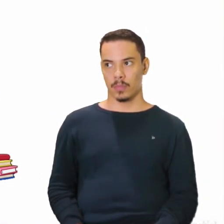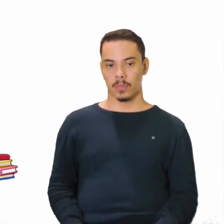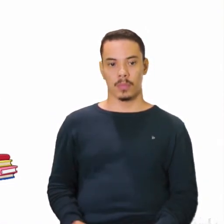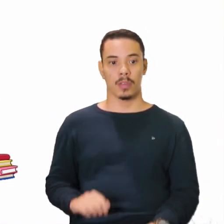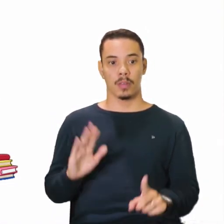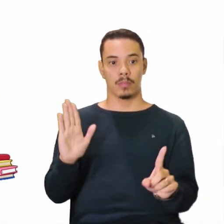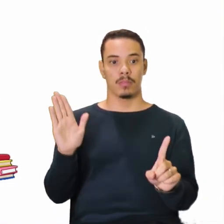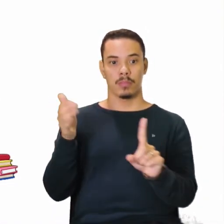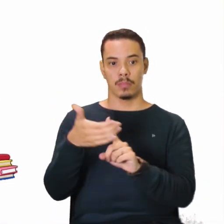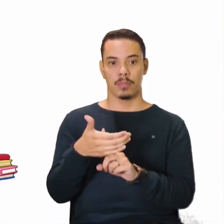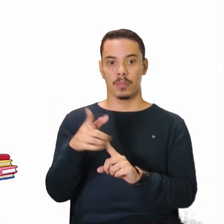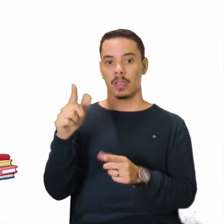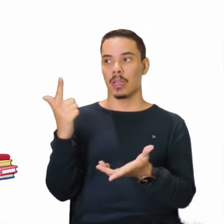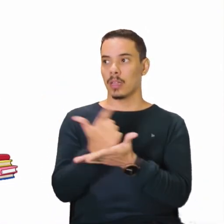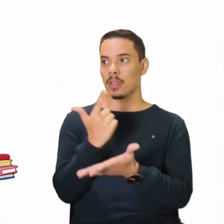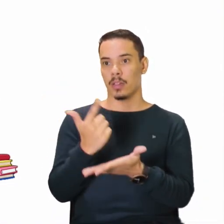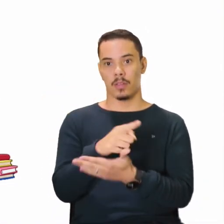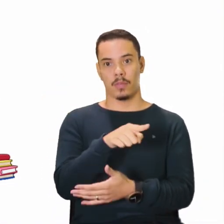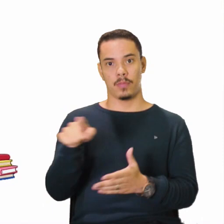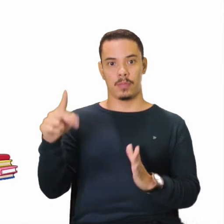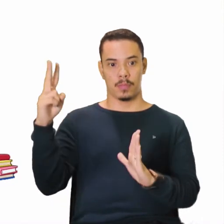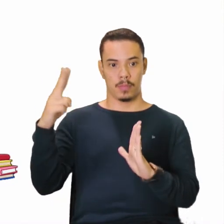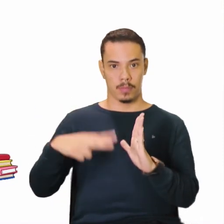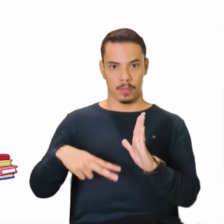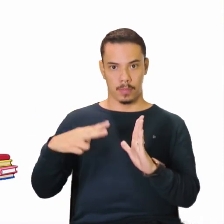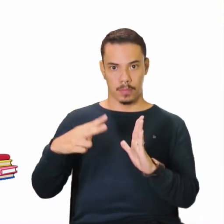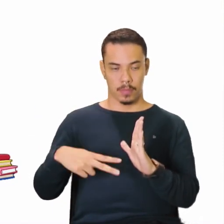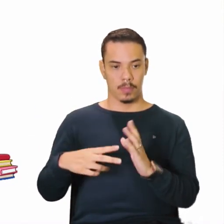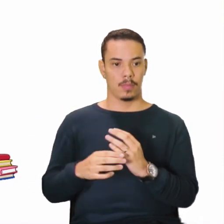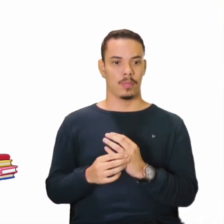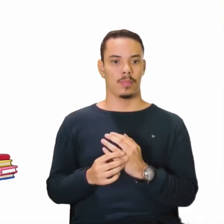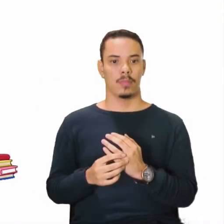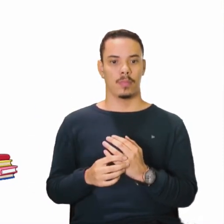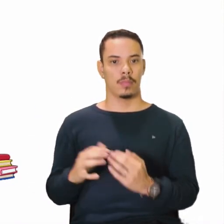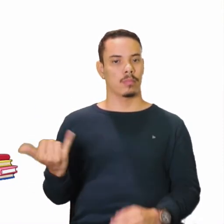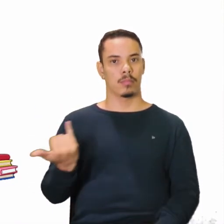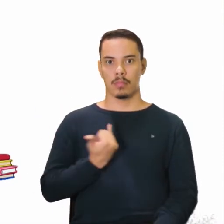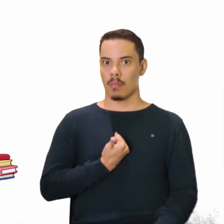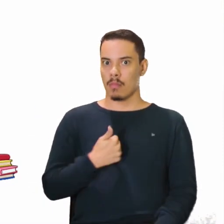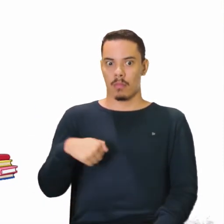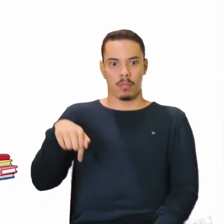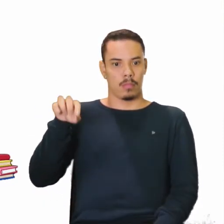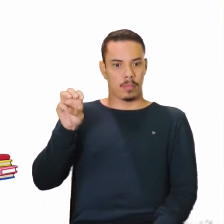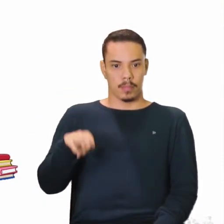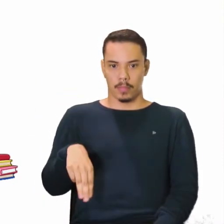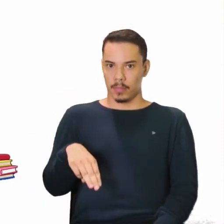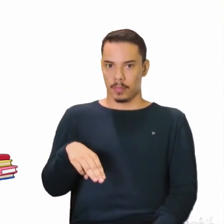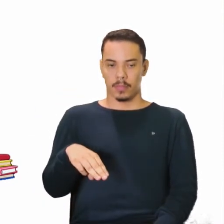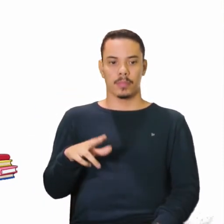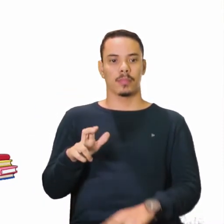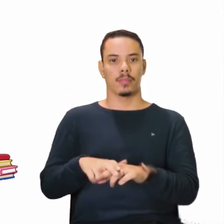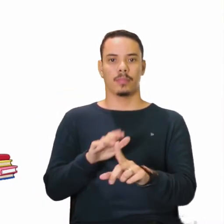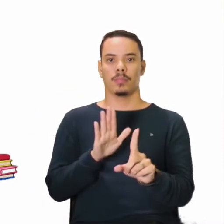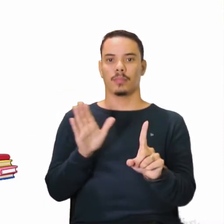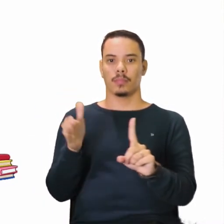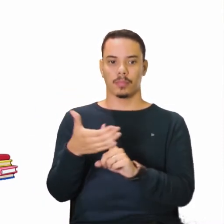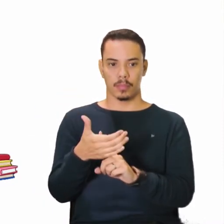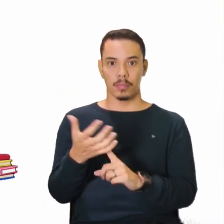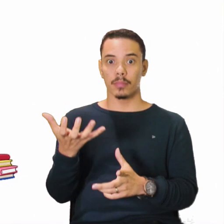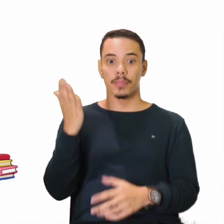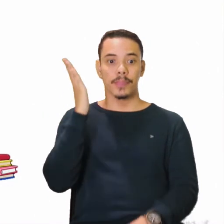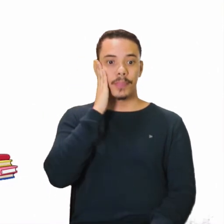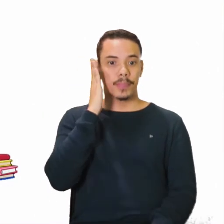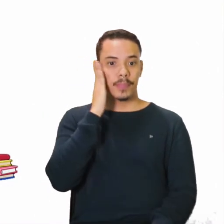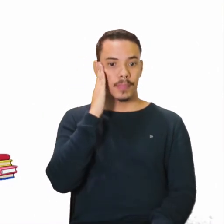A indireta. Que livro você está lendo? Beleza. Não me disseram quem. Aqui nós vamos para a indireta. Quero